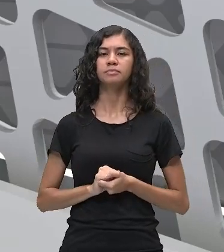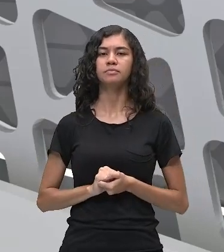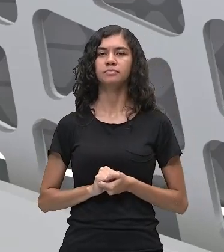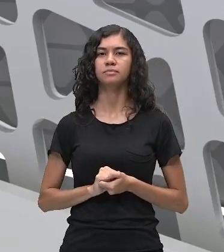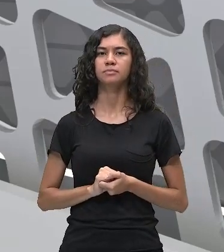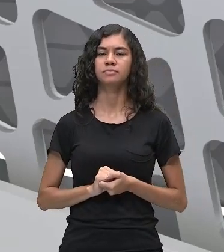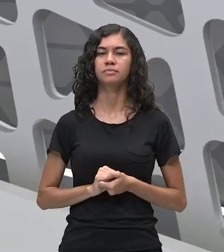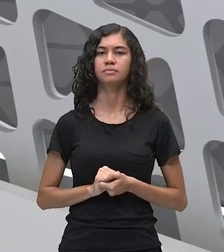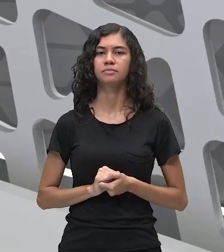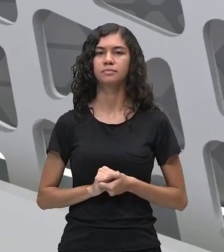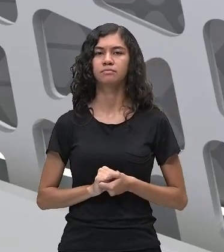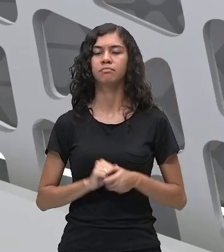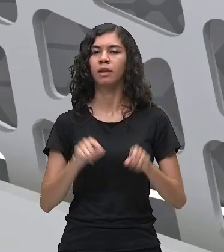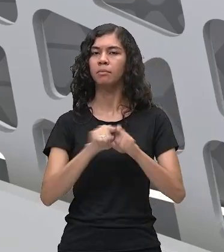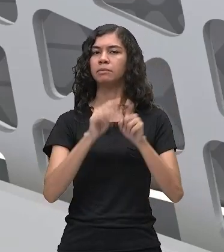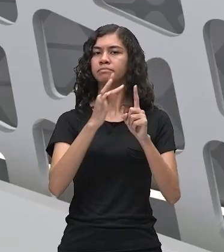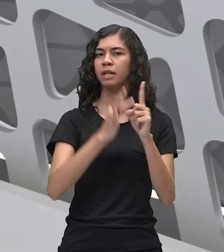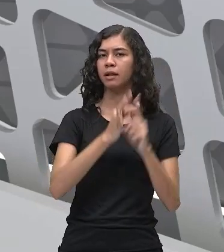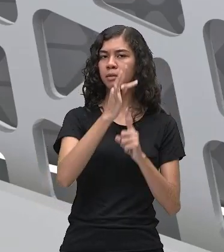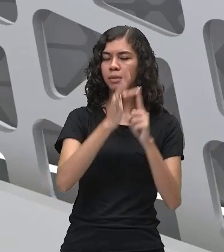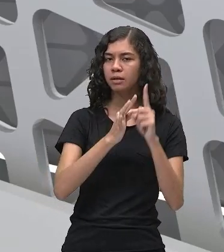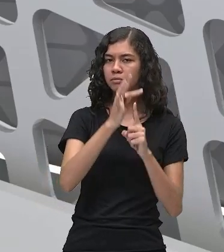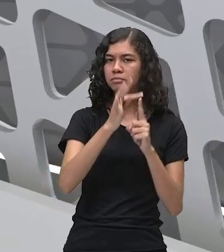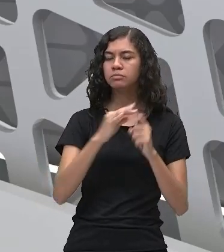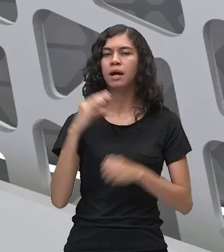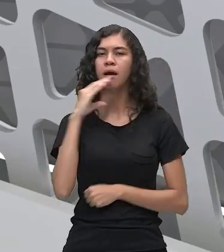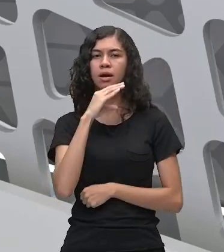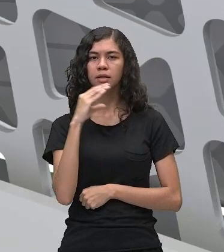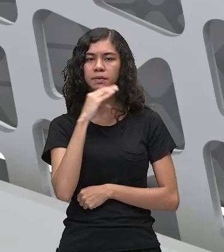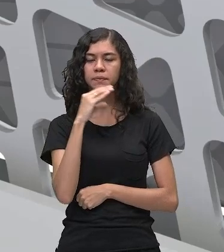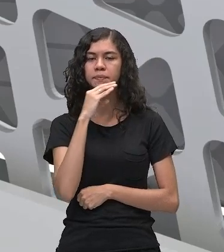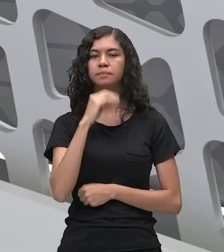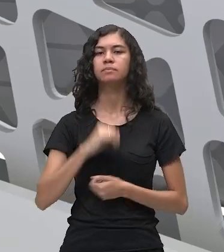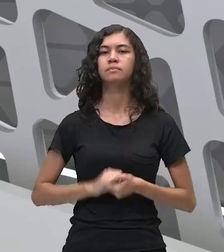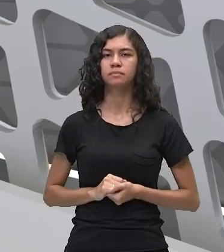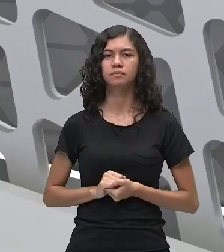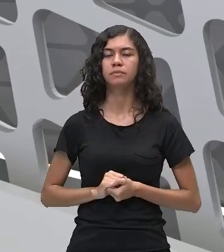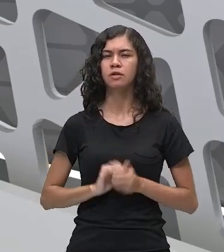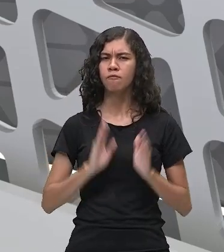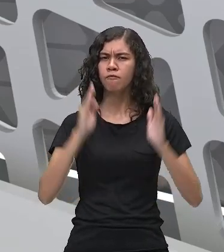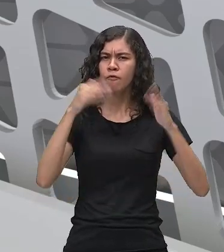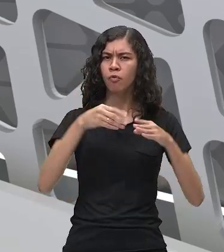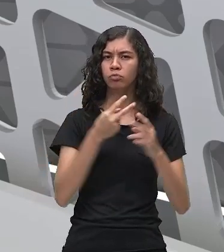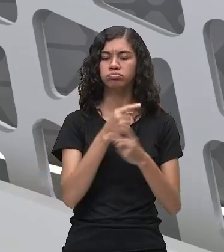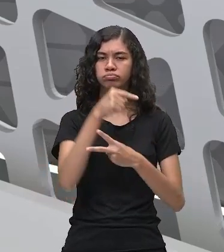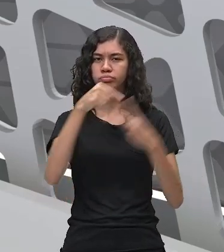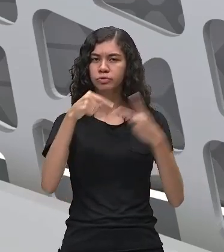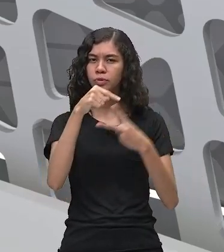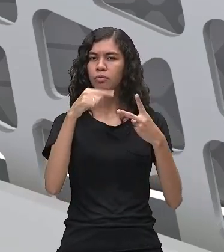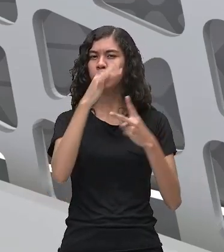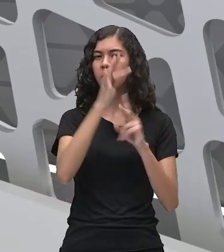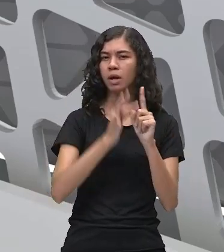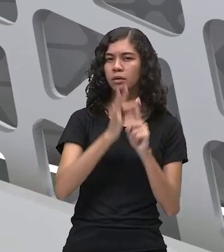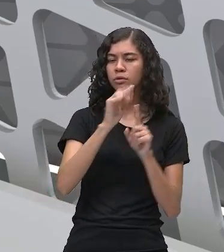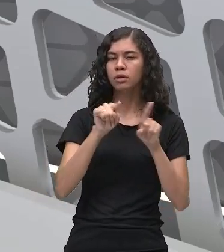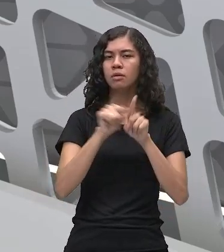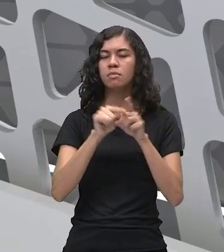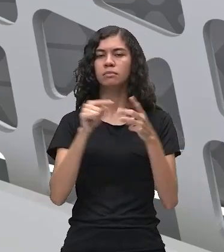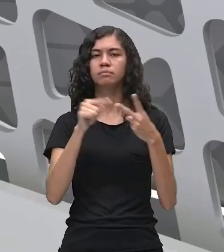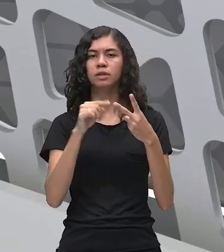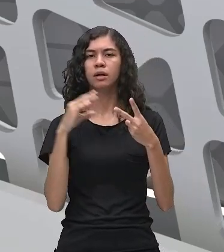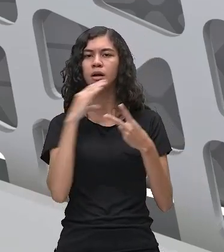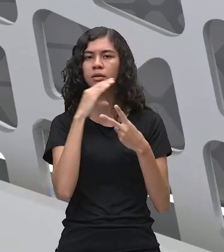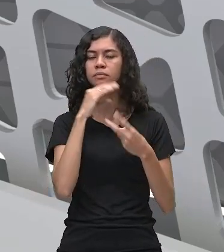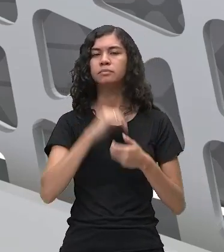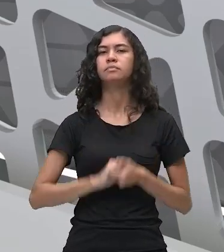de temperatura, falamos de calor, né? Focamos bem na temperatura e no calor. E depois a gente falou de